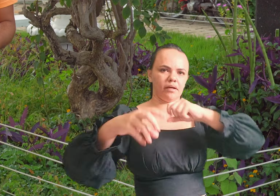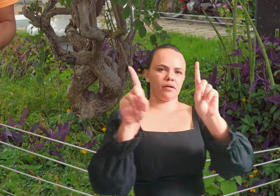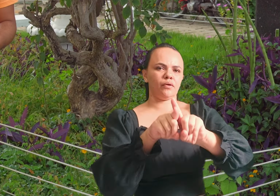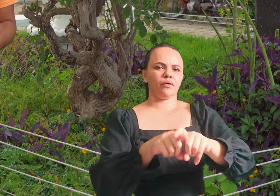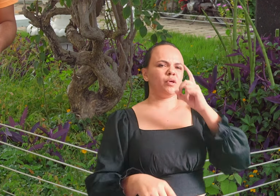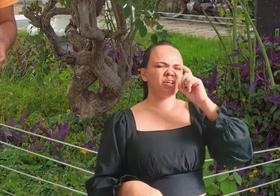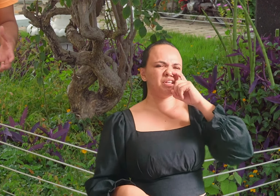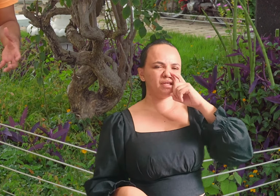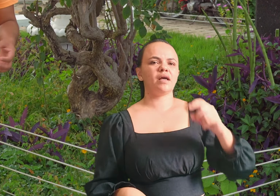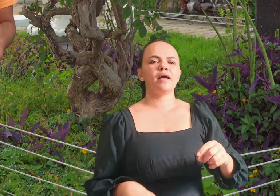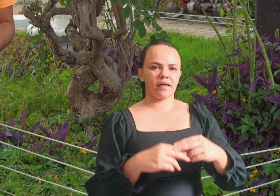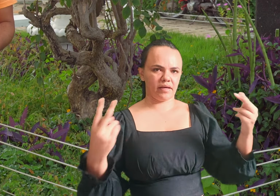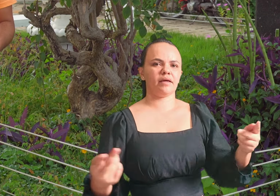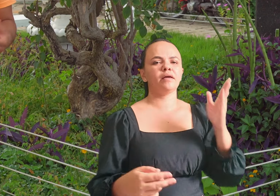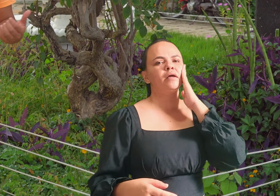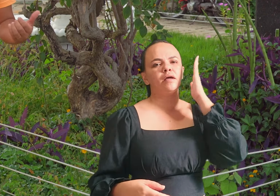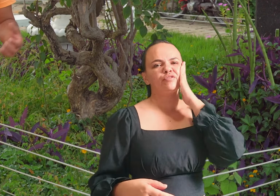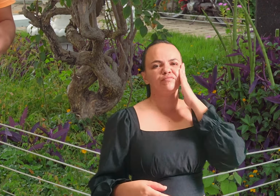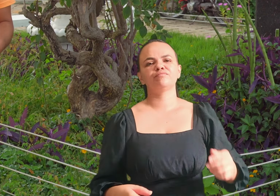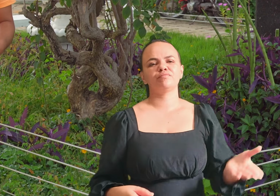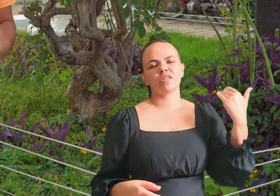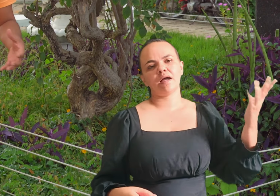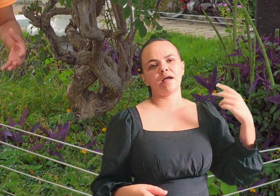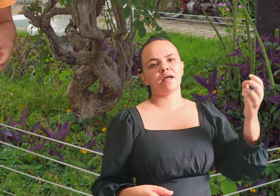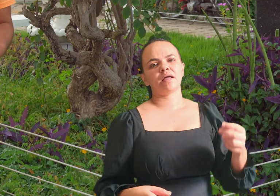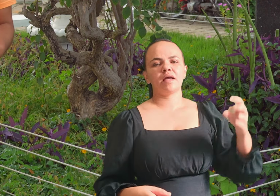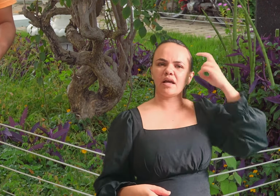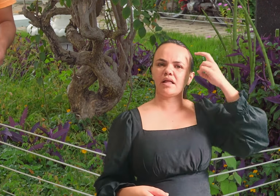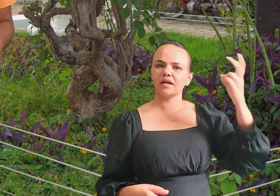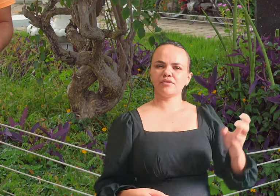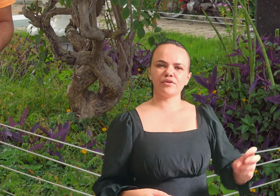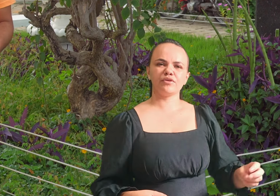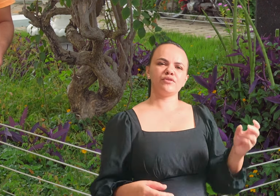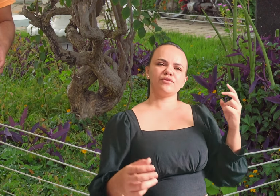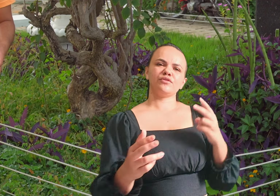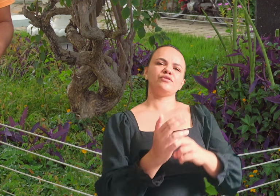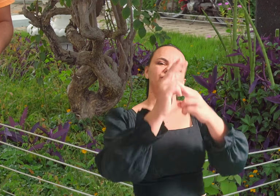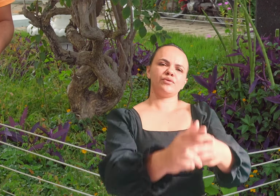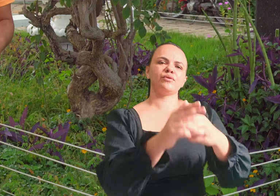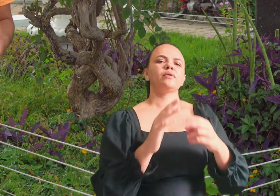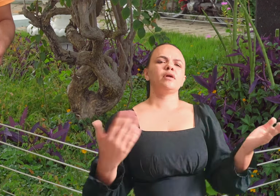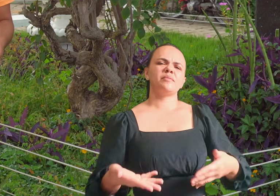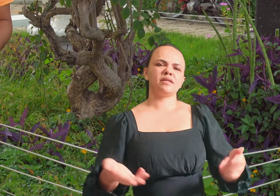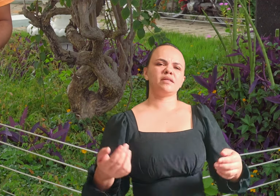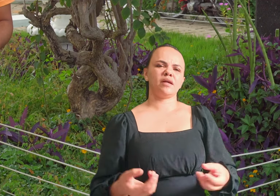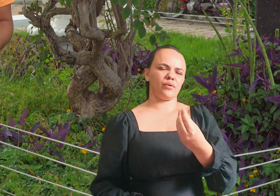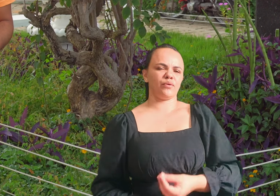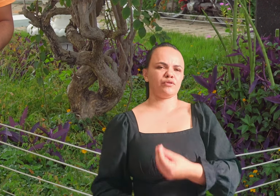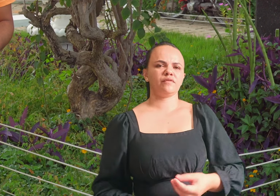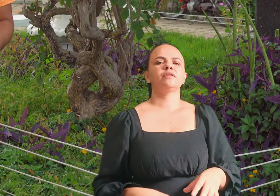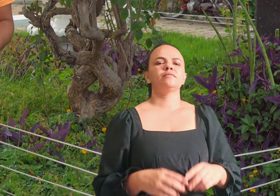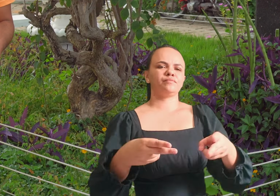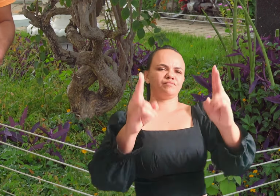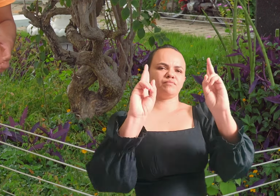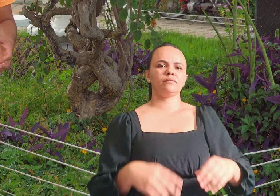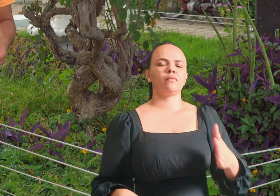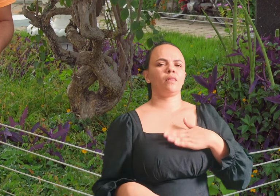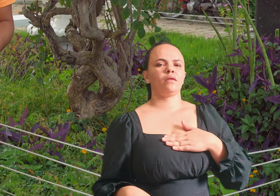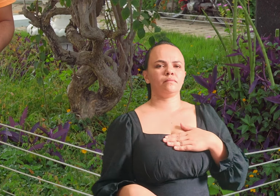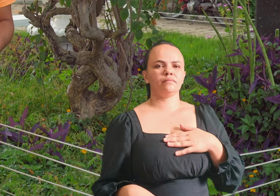de saber o que aquela cultura passada representa hoje no presente eu como neto do